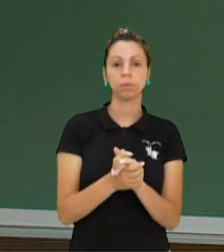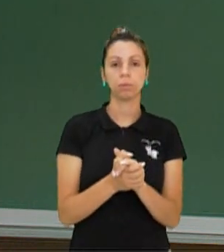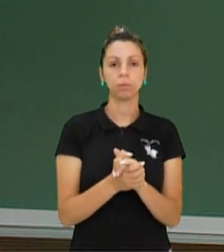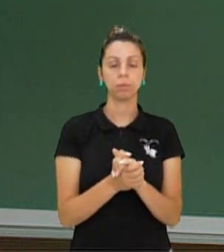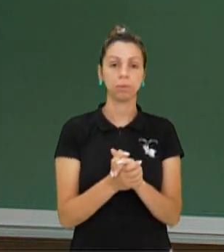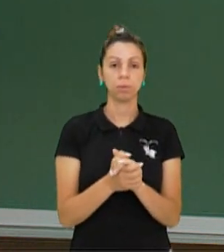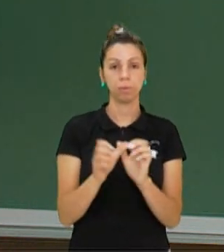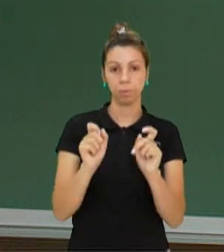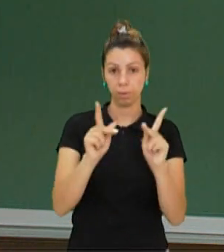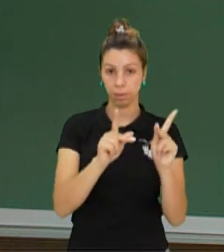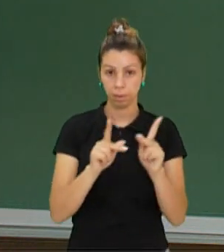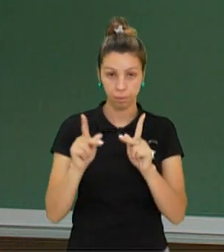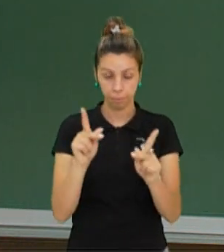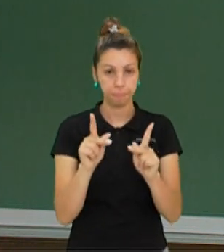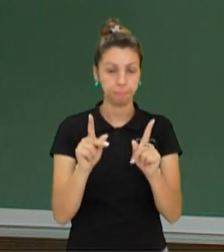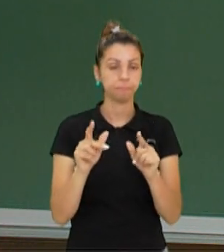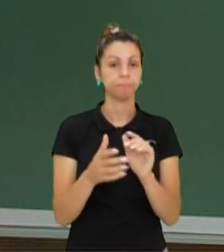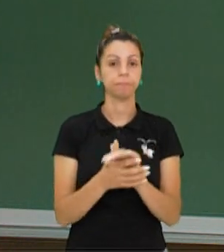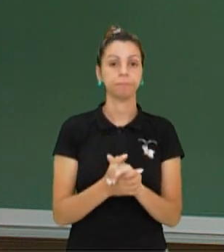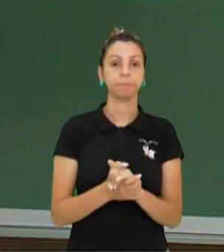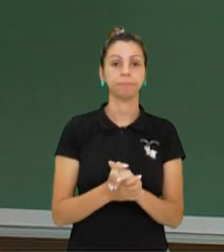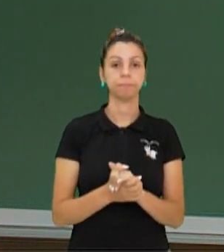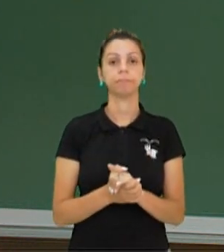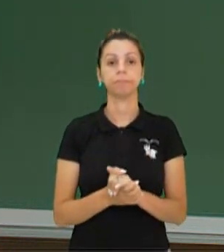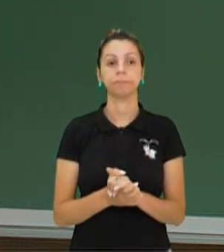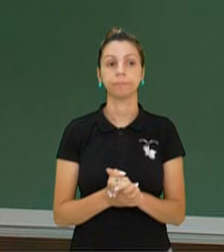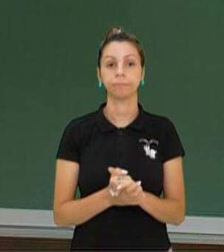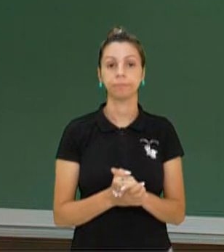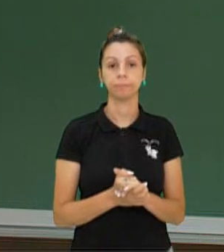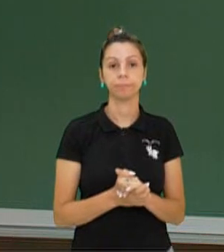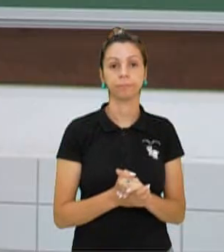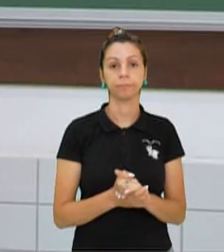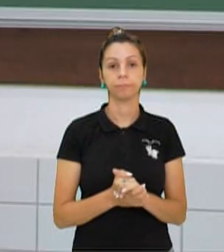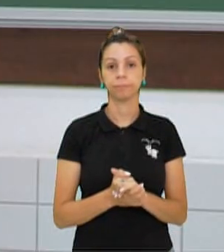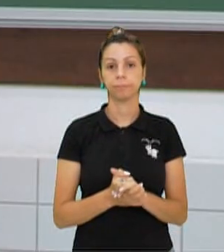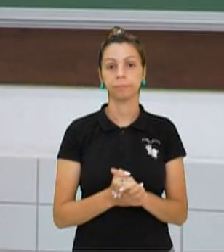aquário, ok? Então,